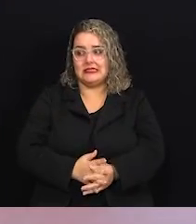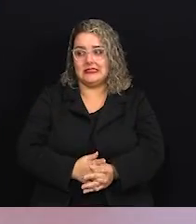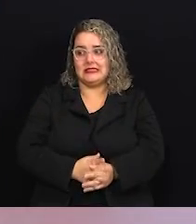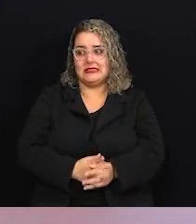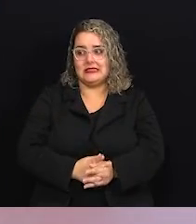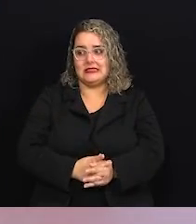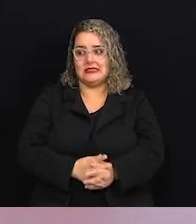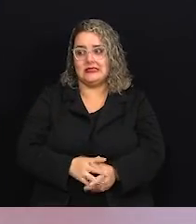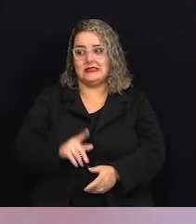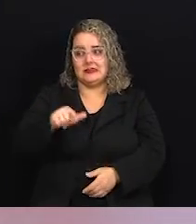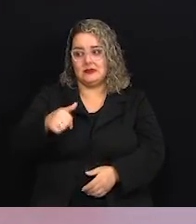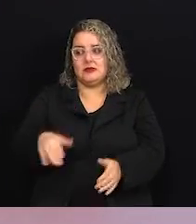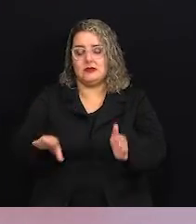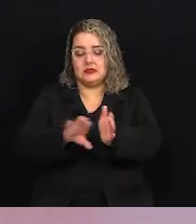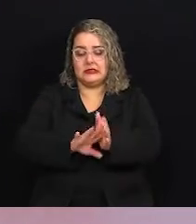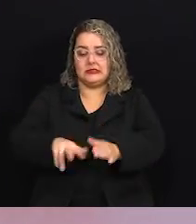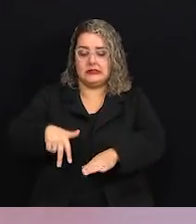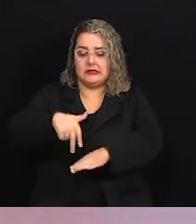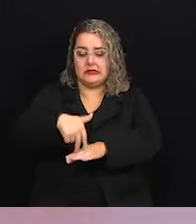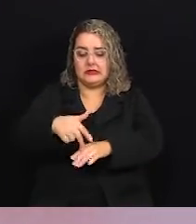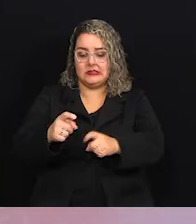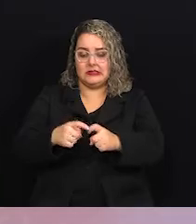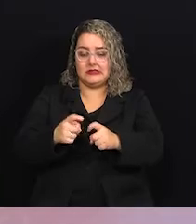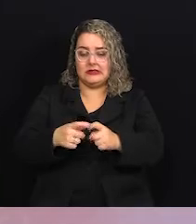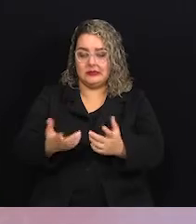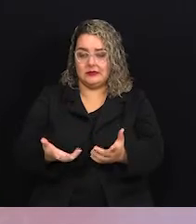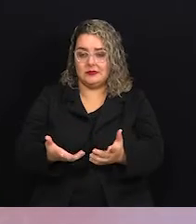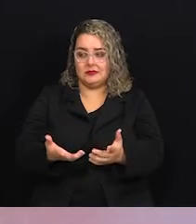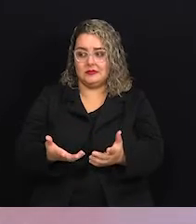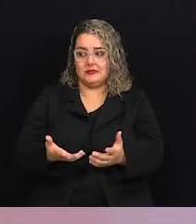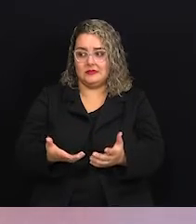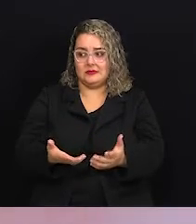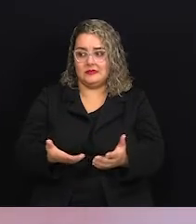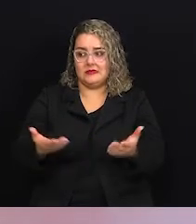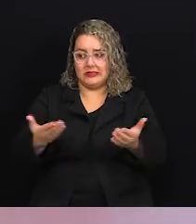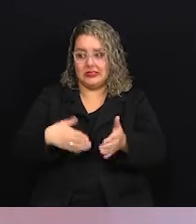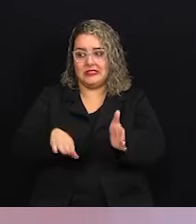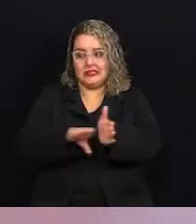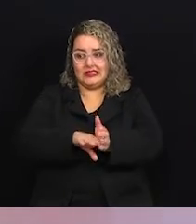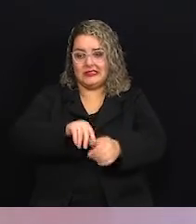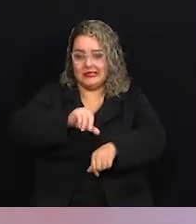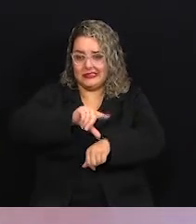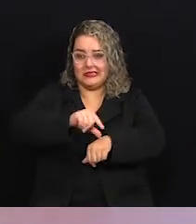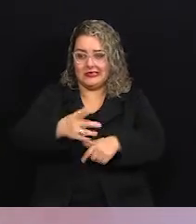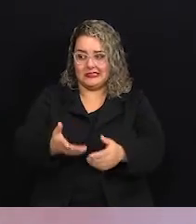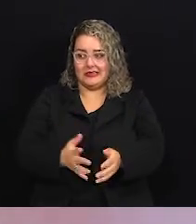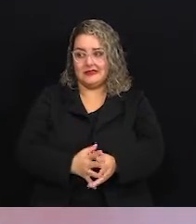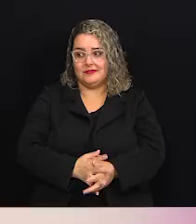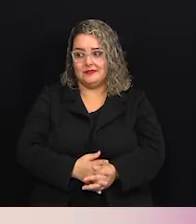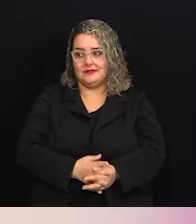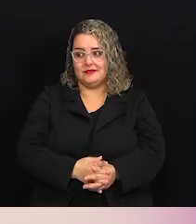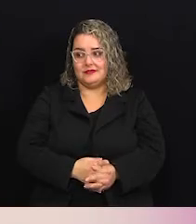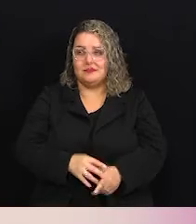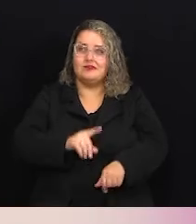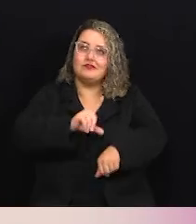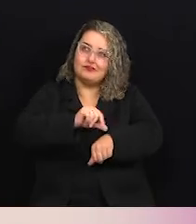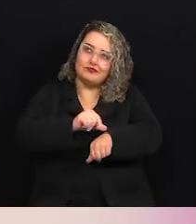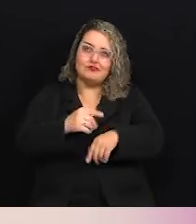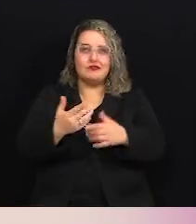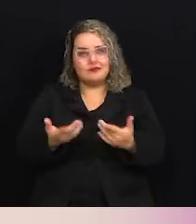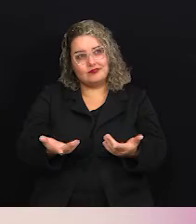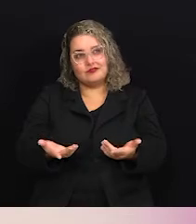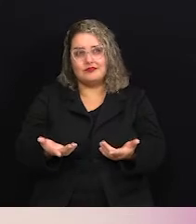aí? Depois, quando a pessoa chega no médico, fala, agora já veio tarde demais.